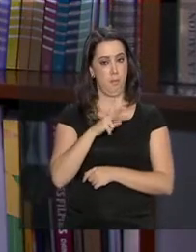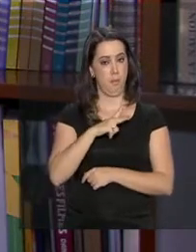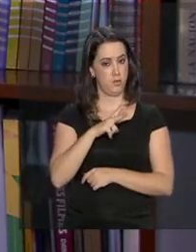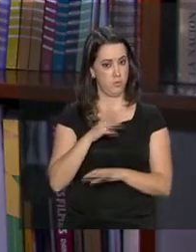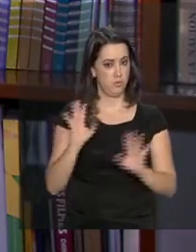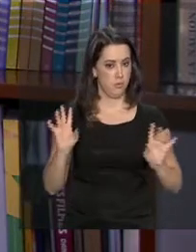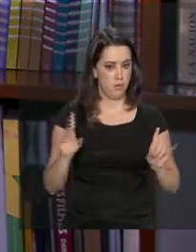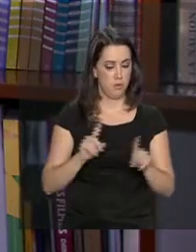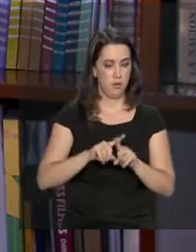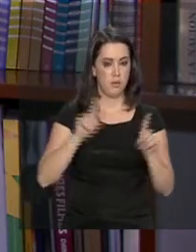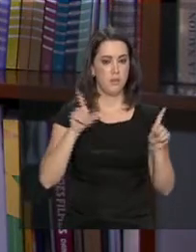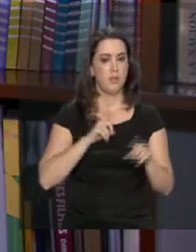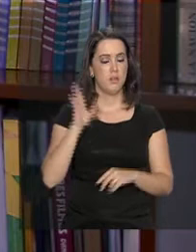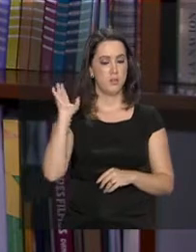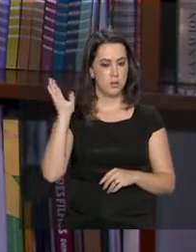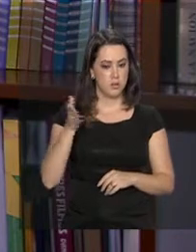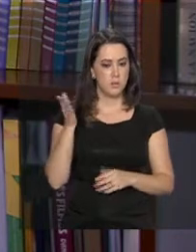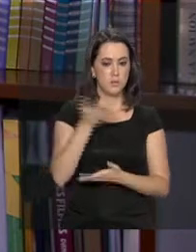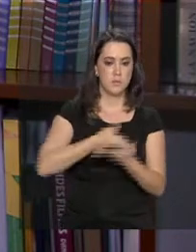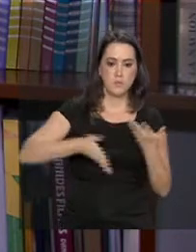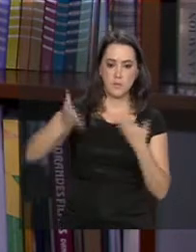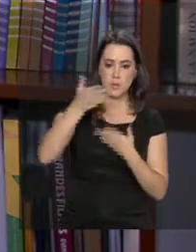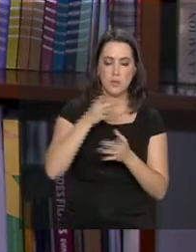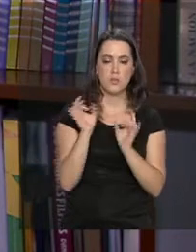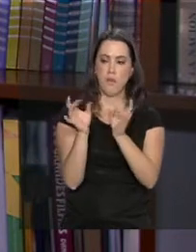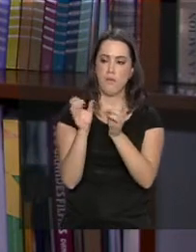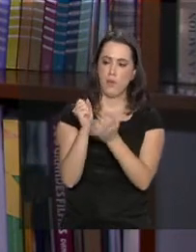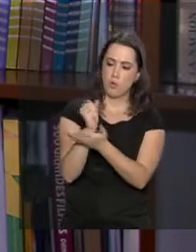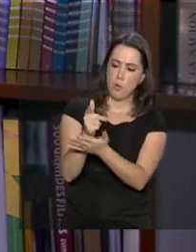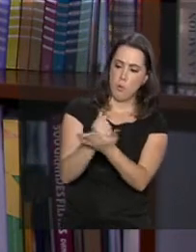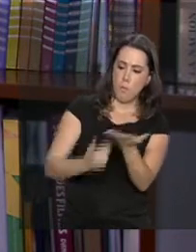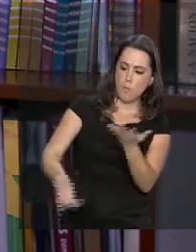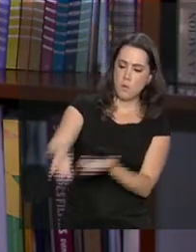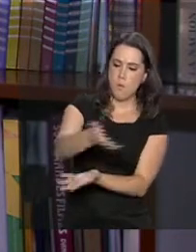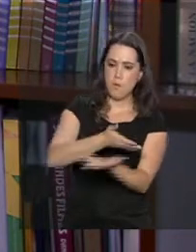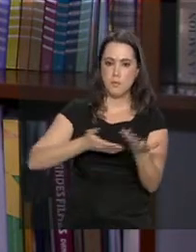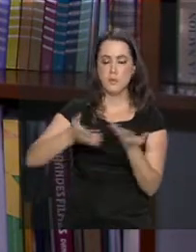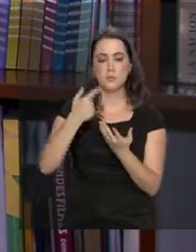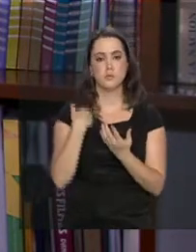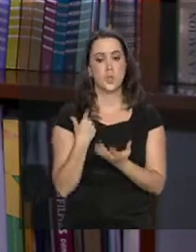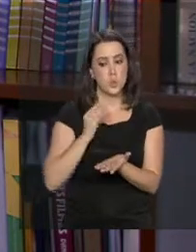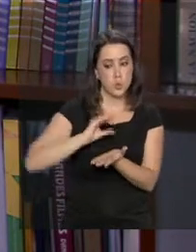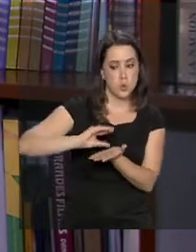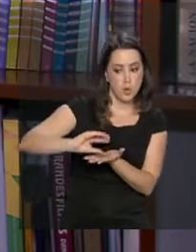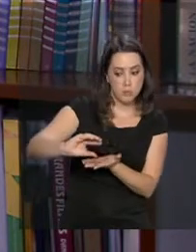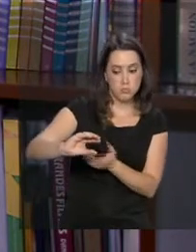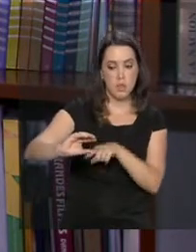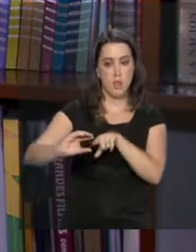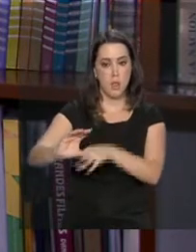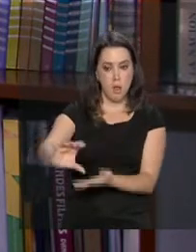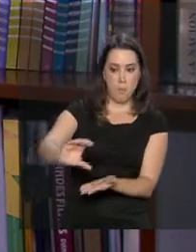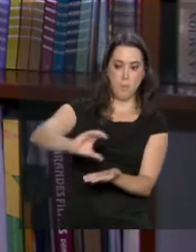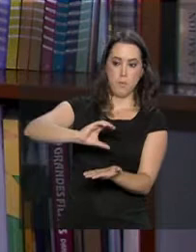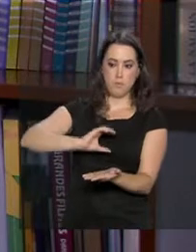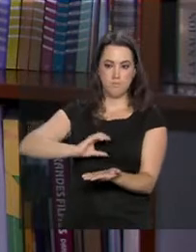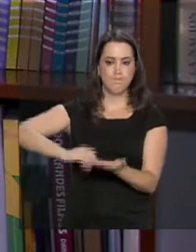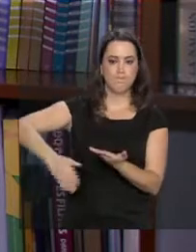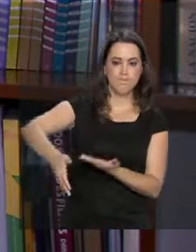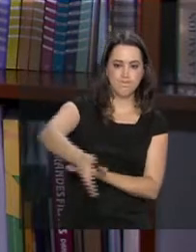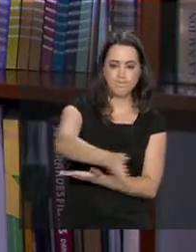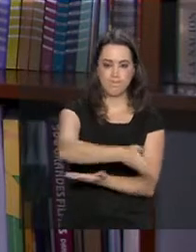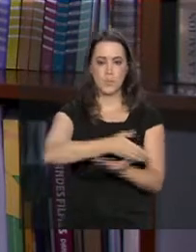existem já intercâmbios começar os financeiros investimentos diretos recíprocos